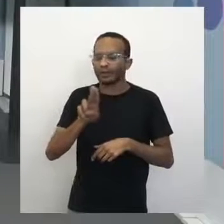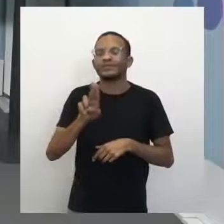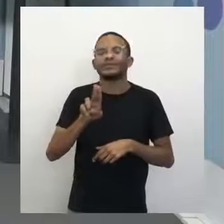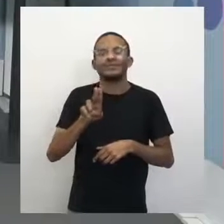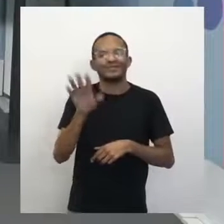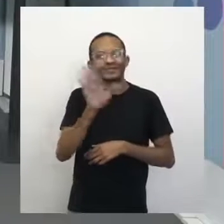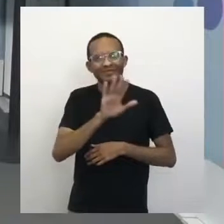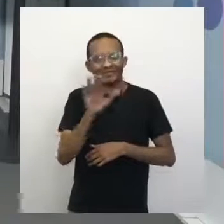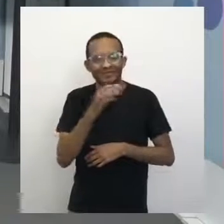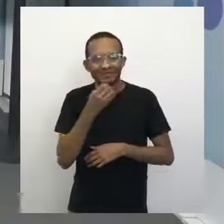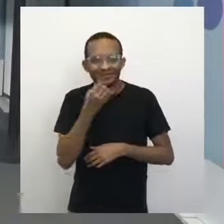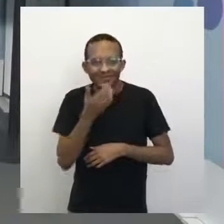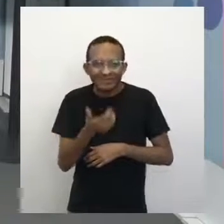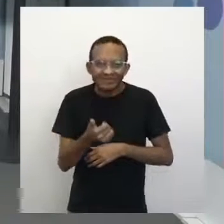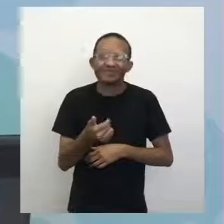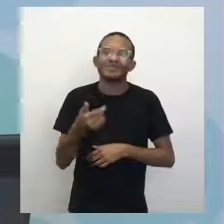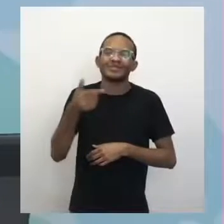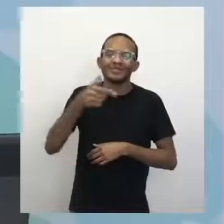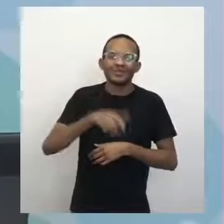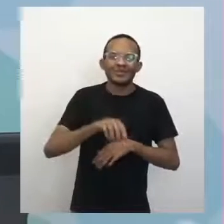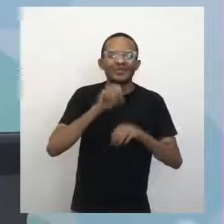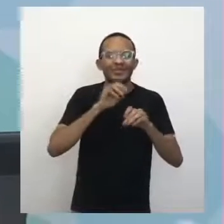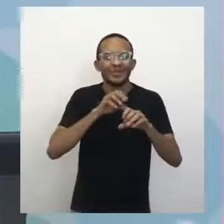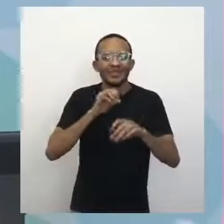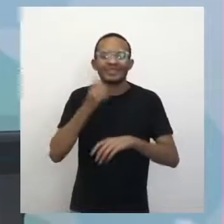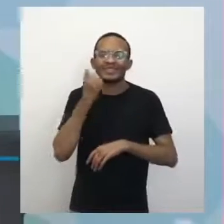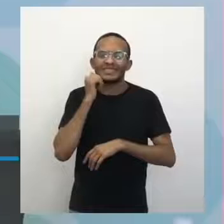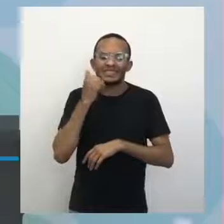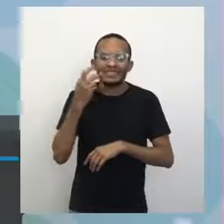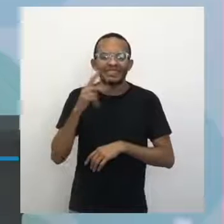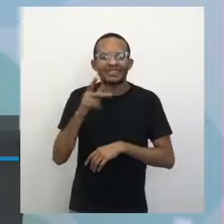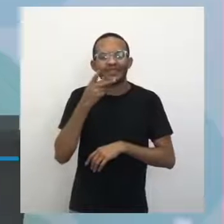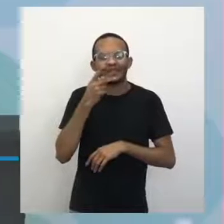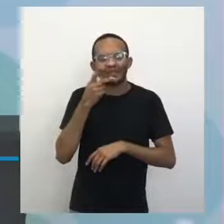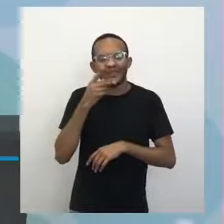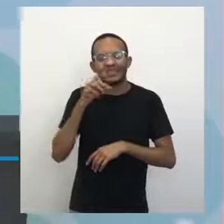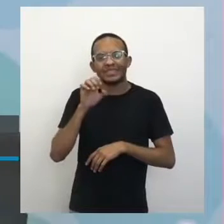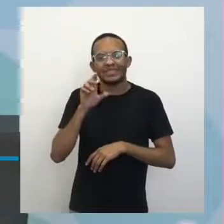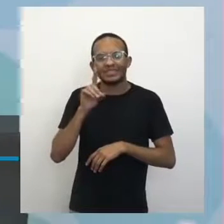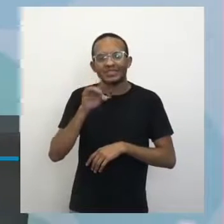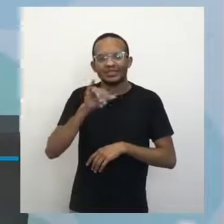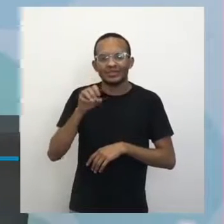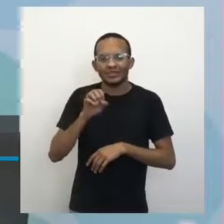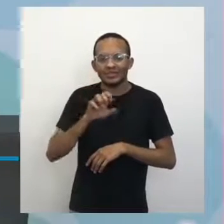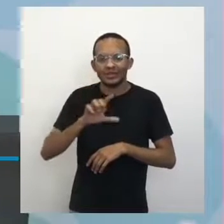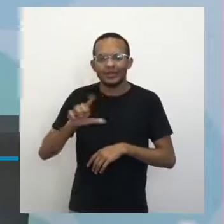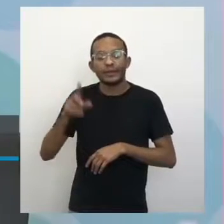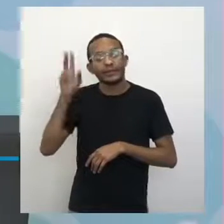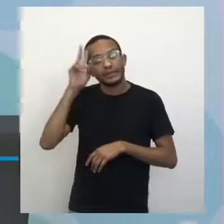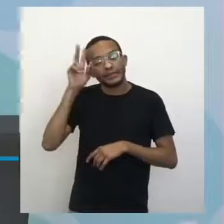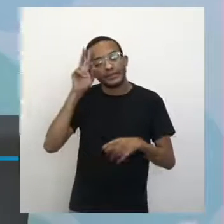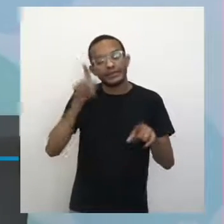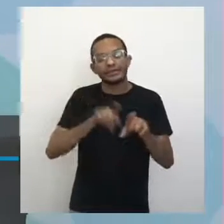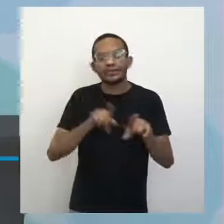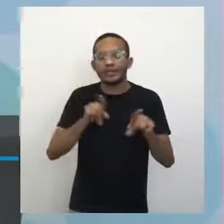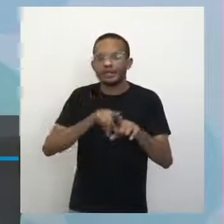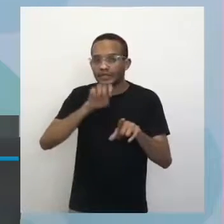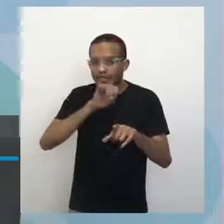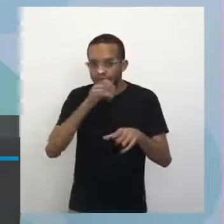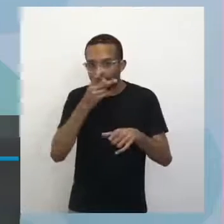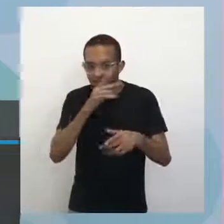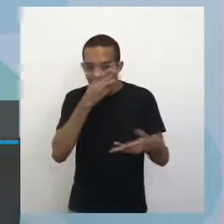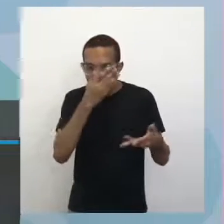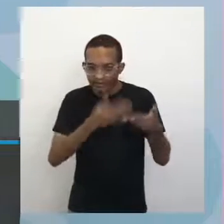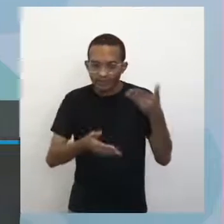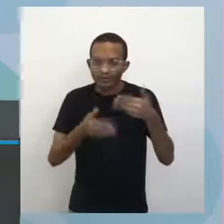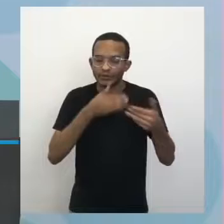aqui novamente para mais uma aula aí de ciências, bem lembrado aí pelo professor Edjoel. Só quero fazer um lembrete também que se você perdeu